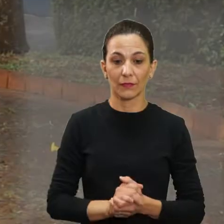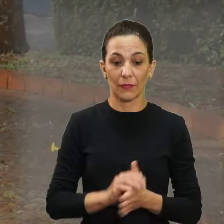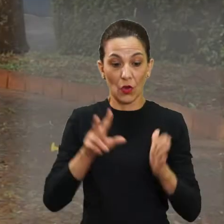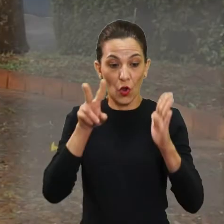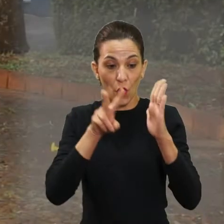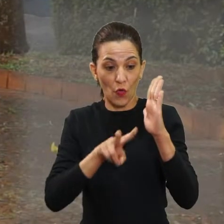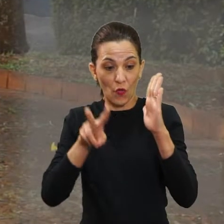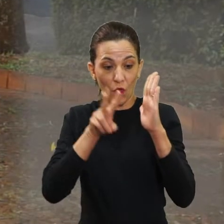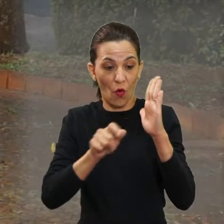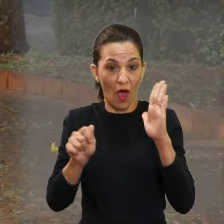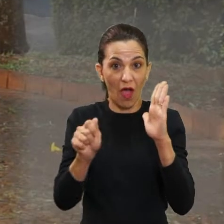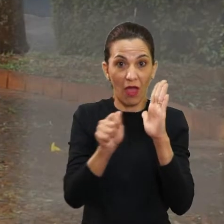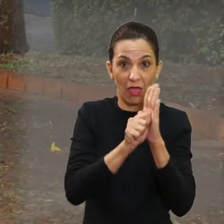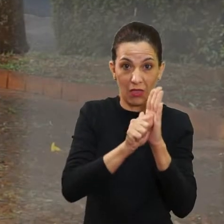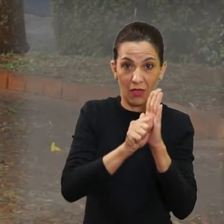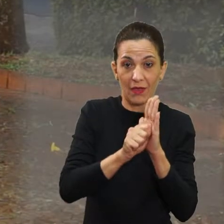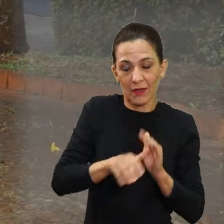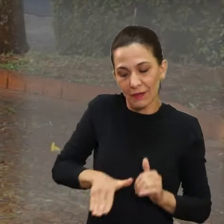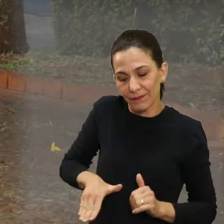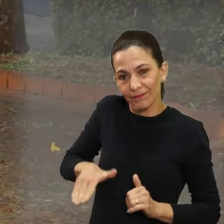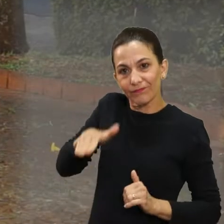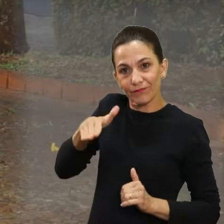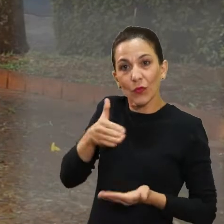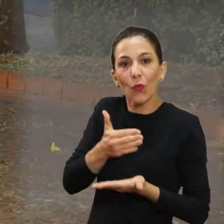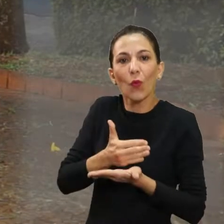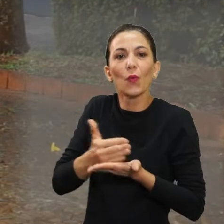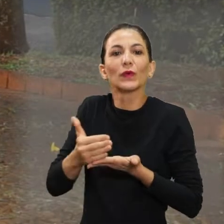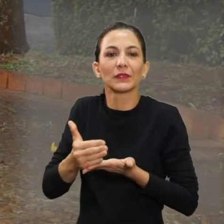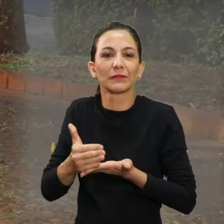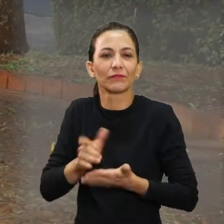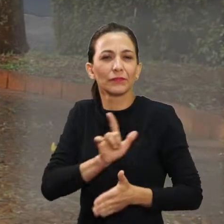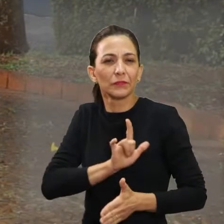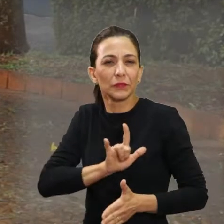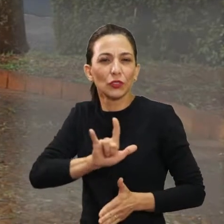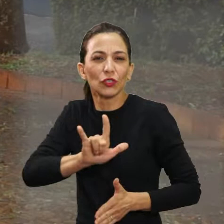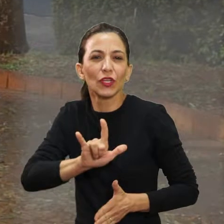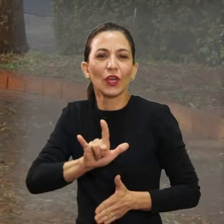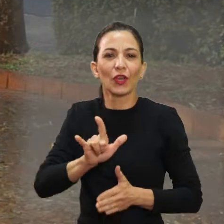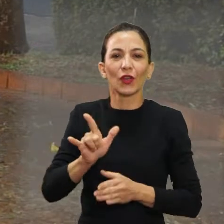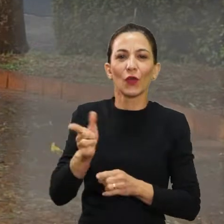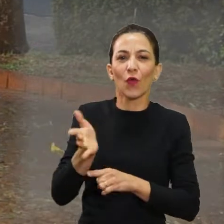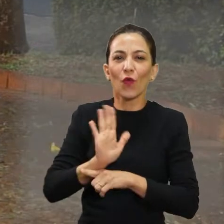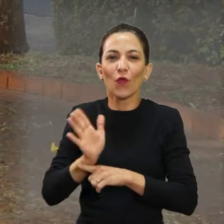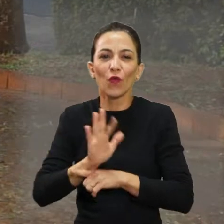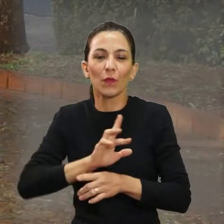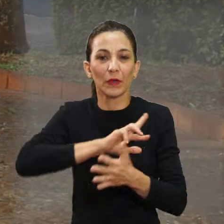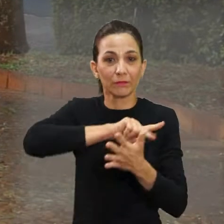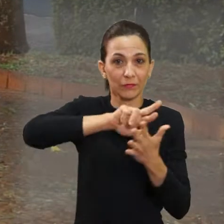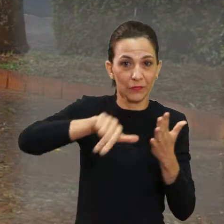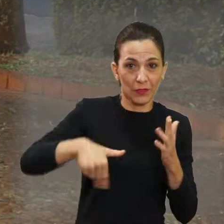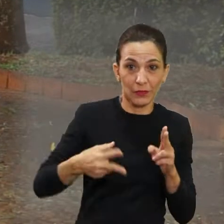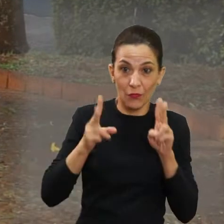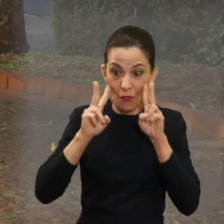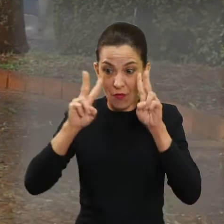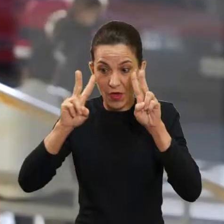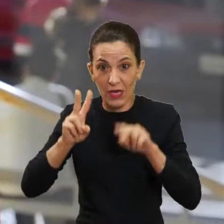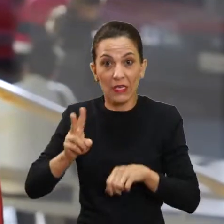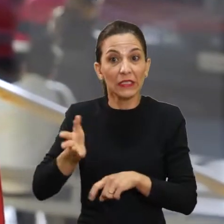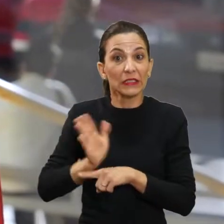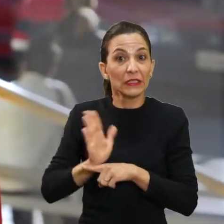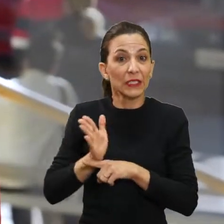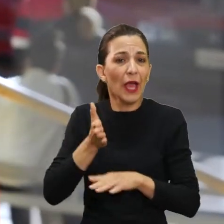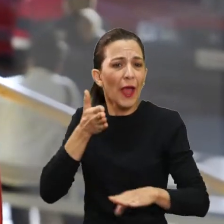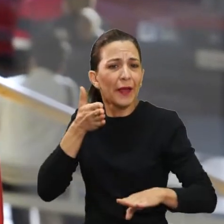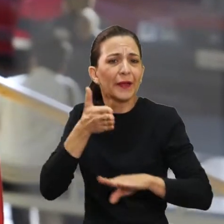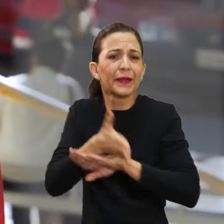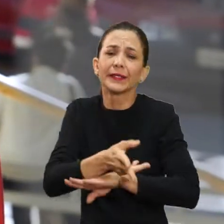Sempre que me fazem a pergunta de quando eu comecei a trabalhar com cinema, trabalhar com audiovisual, eu falo que desde criança eu sempre tive uma